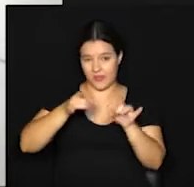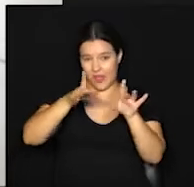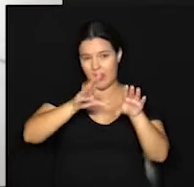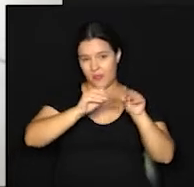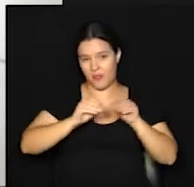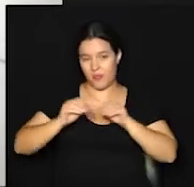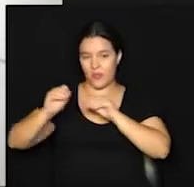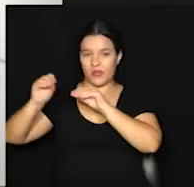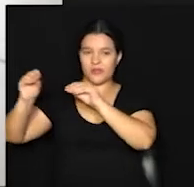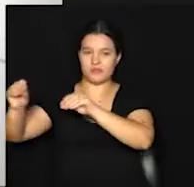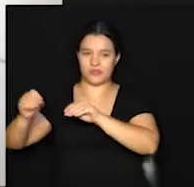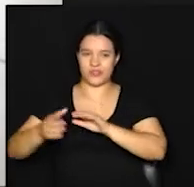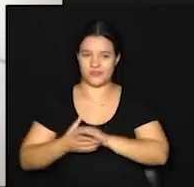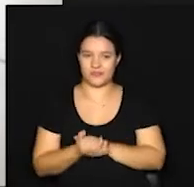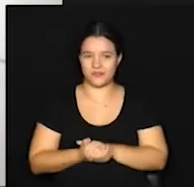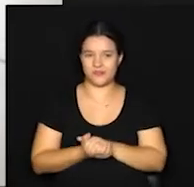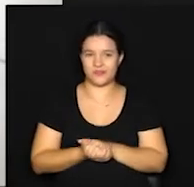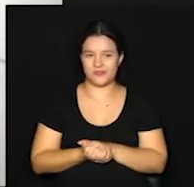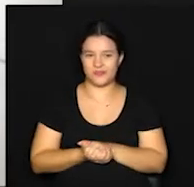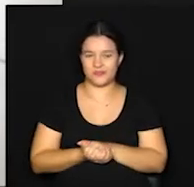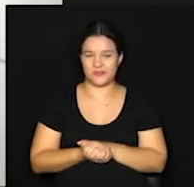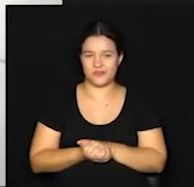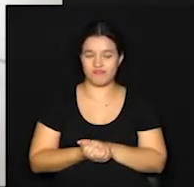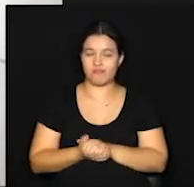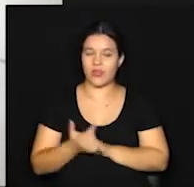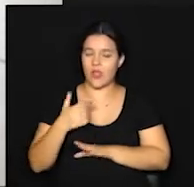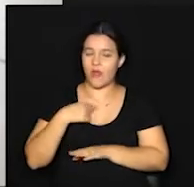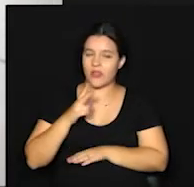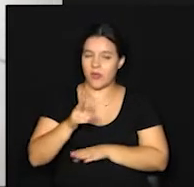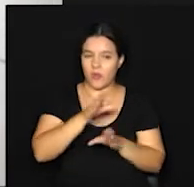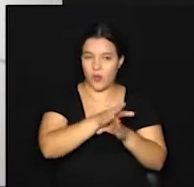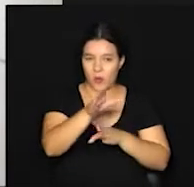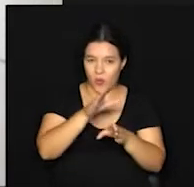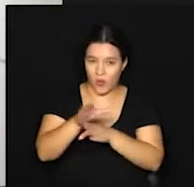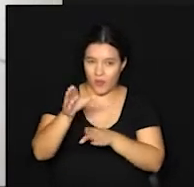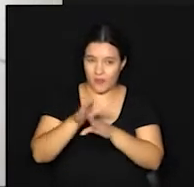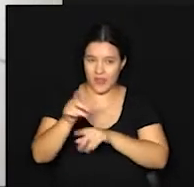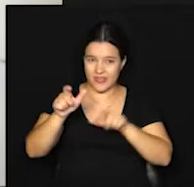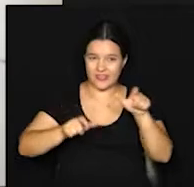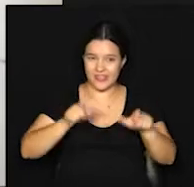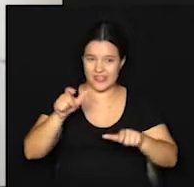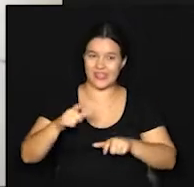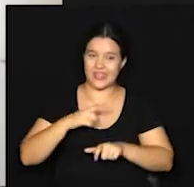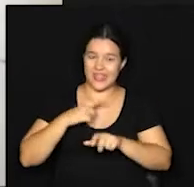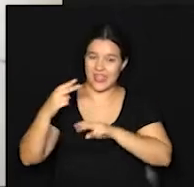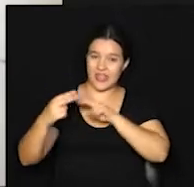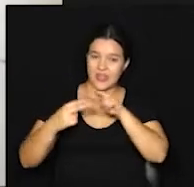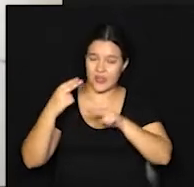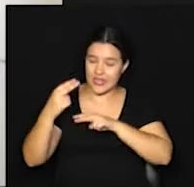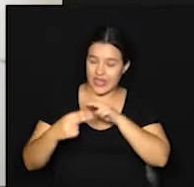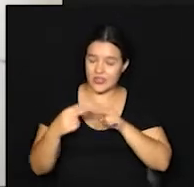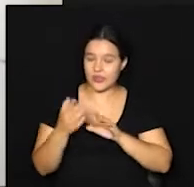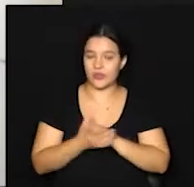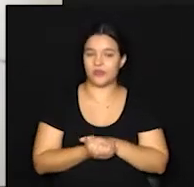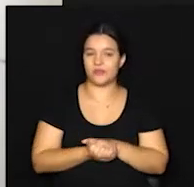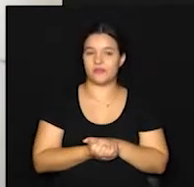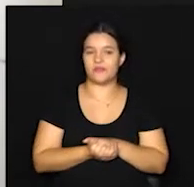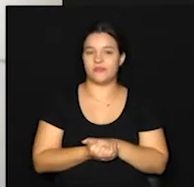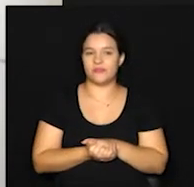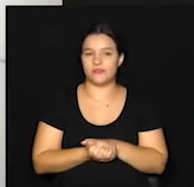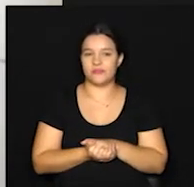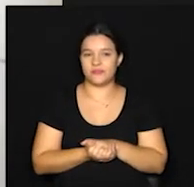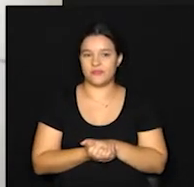ele estava. Então, eu sempre falo para as pessoas, quando você encontra um tipo de relação dessas, no meu caso, né,